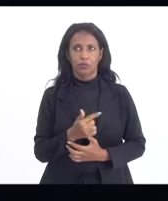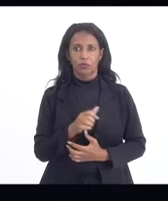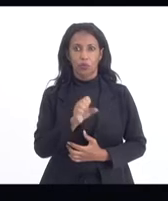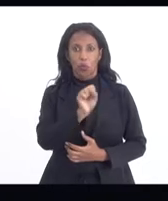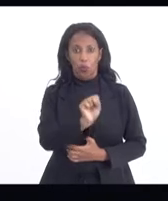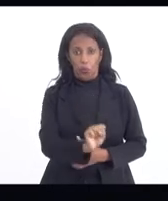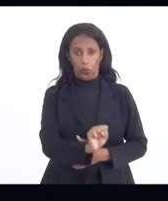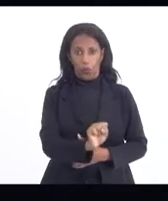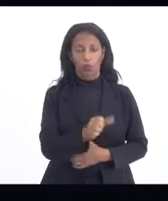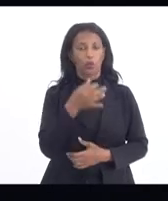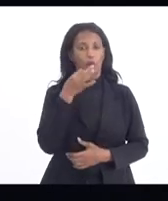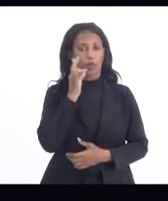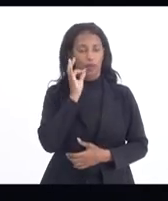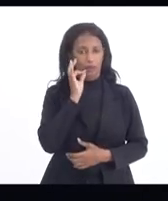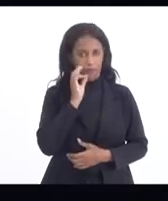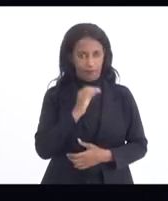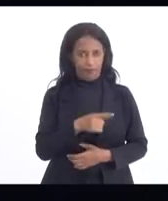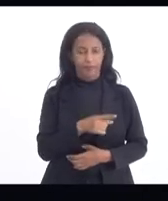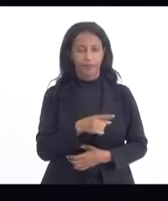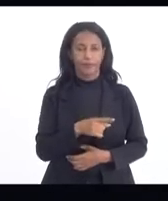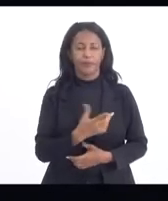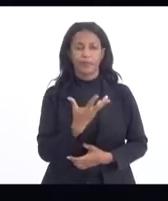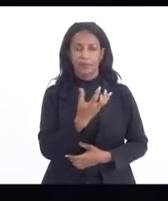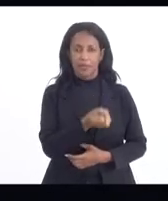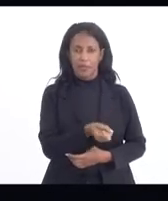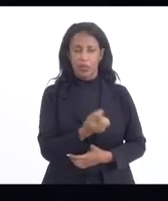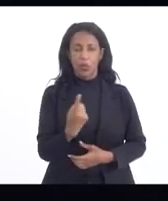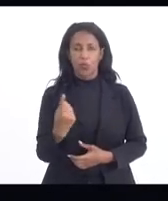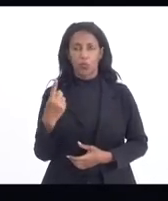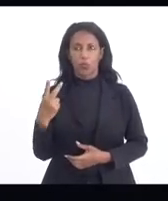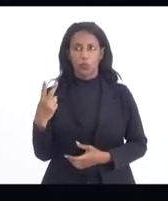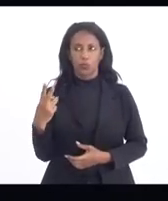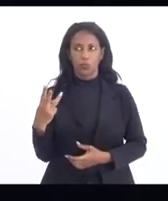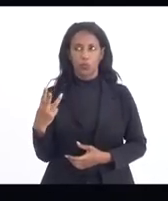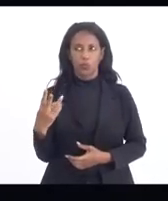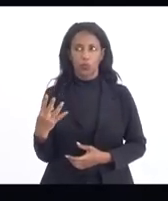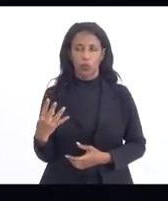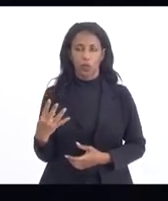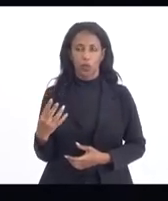1, 2, 3, 4, 5, 6, 7, 8, realmente, 8 cafés por via seca, e